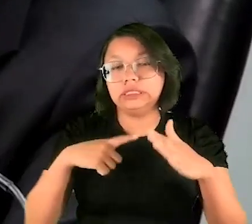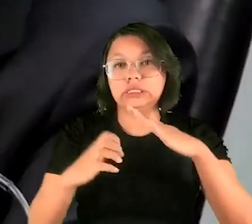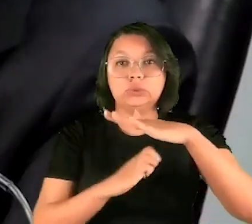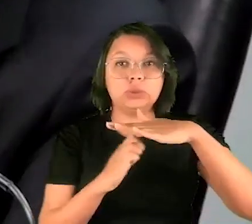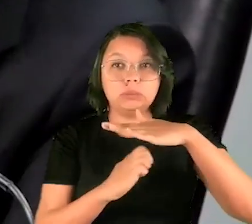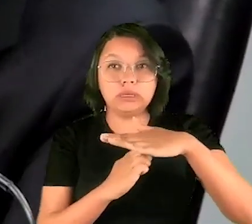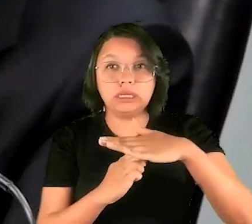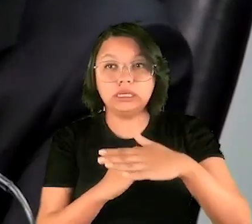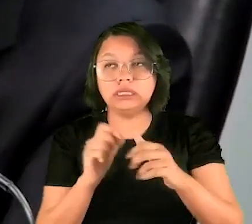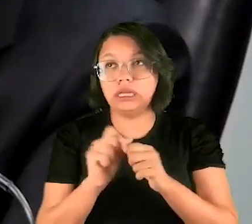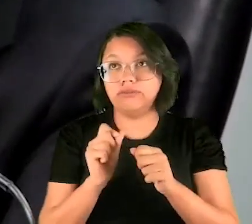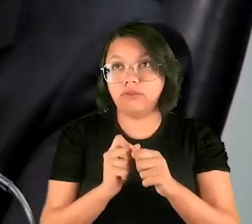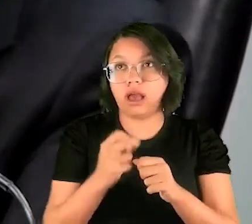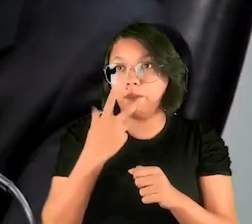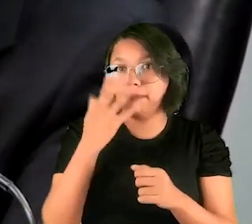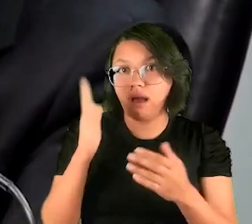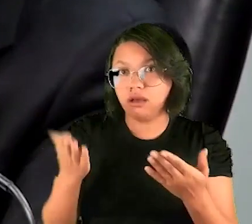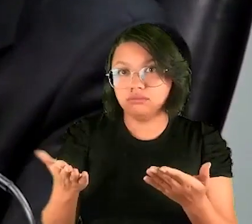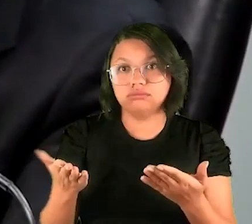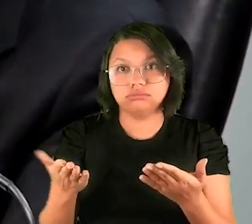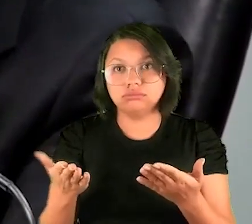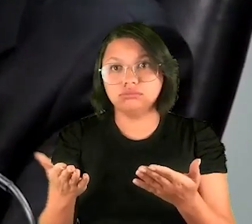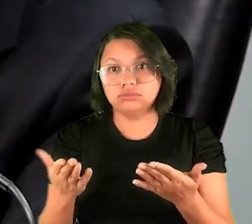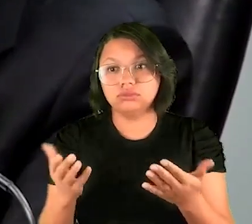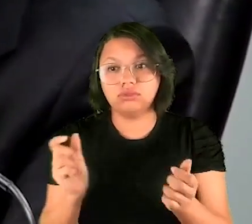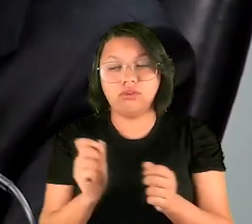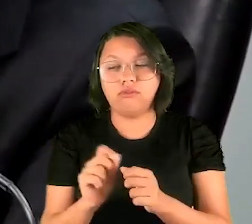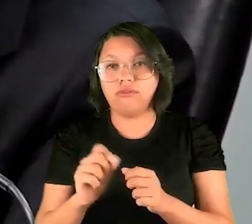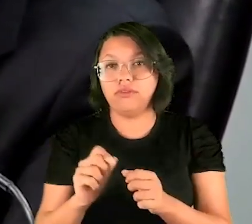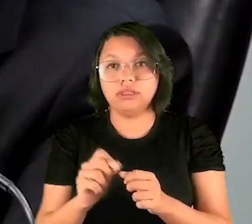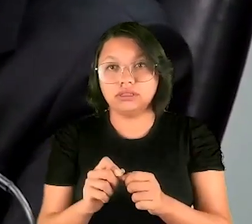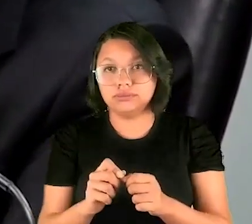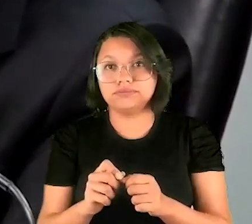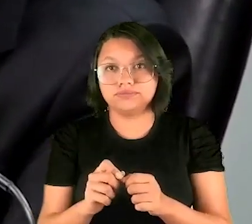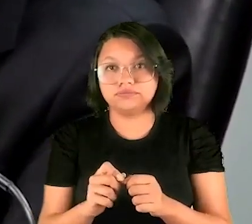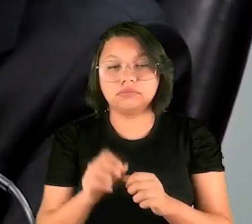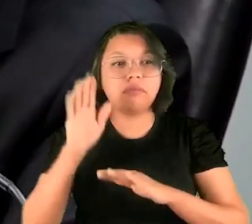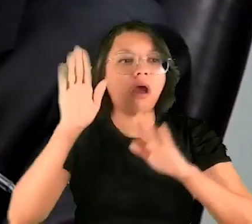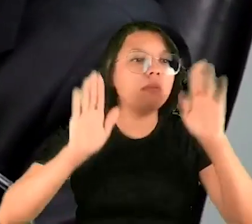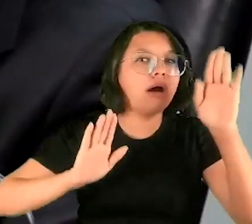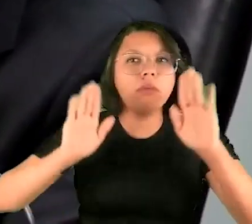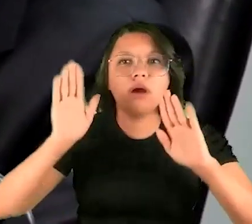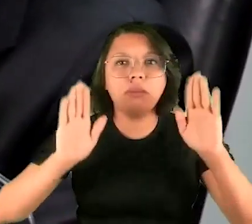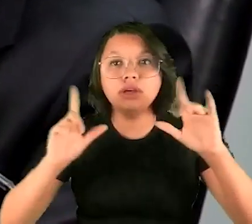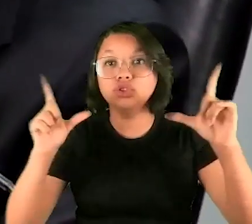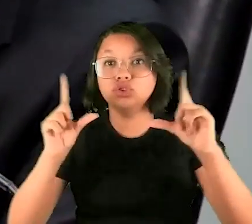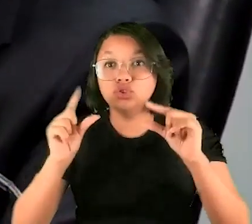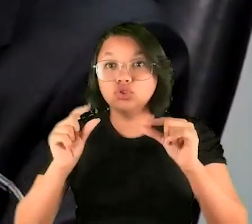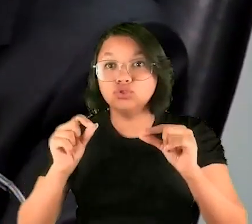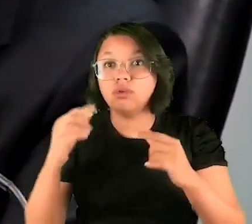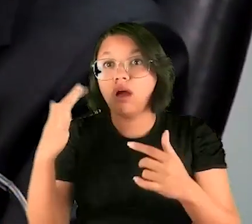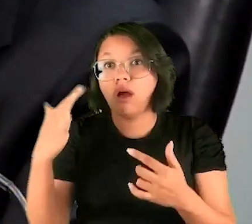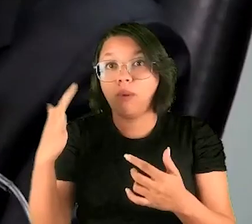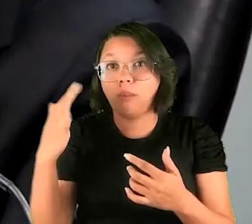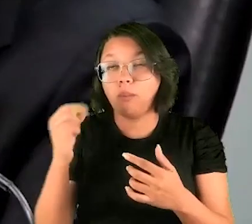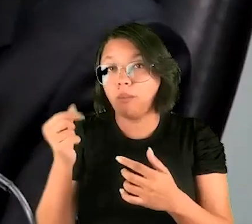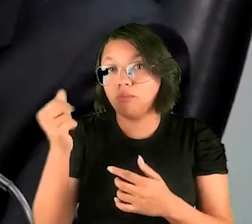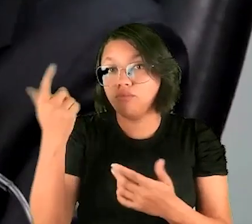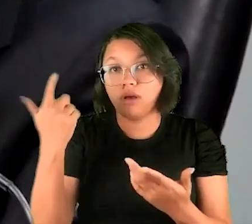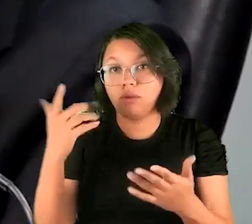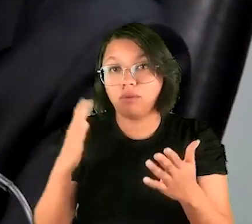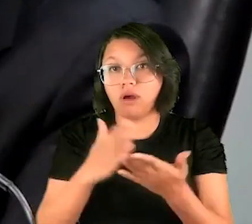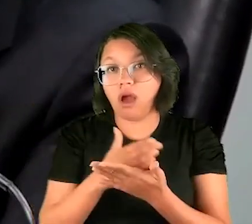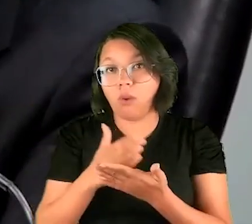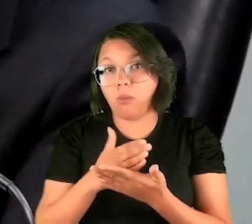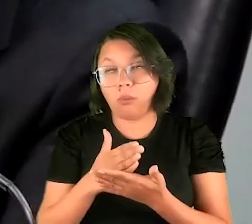similar, e vamos fazer um leilão reverso, baixar o preço, porque Algumas medicações não fazem,